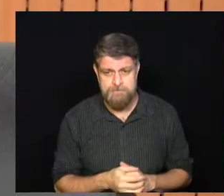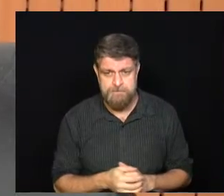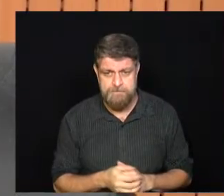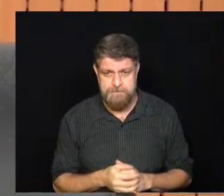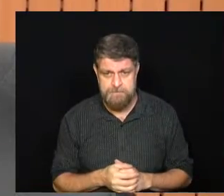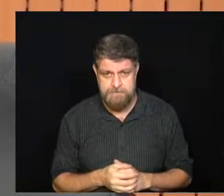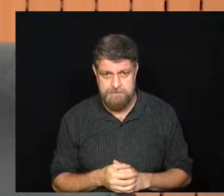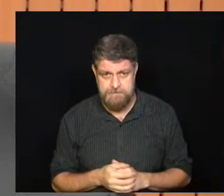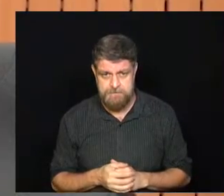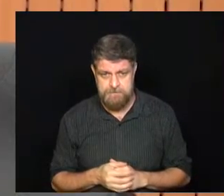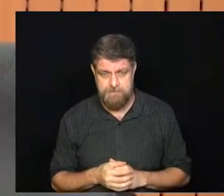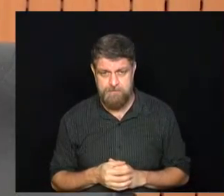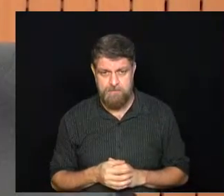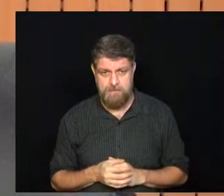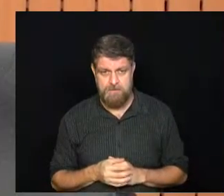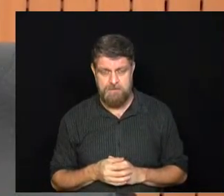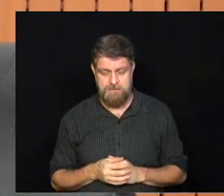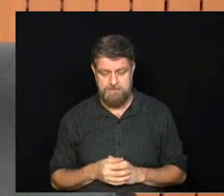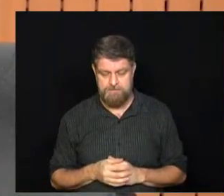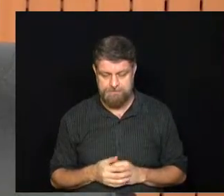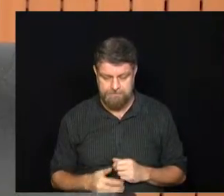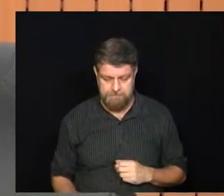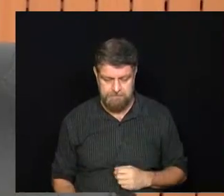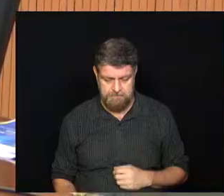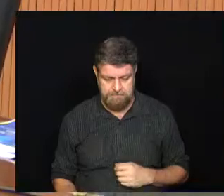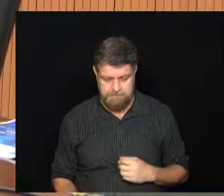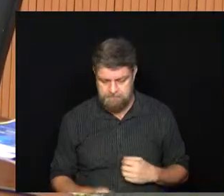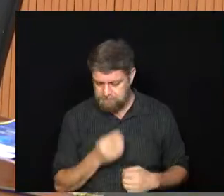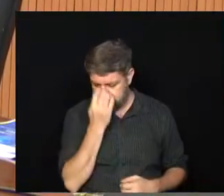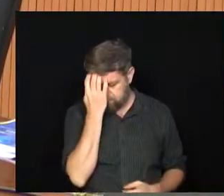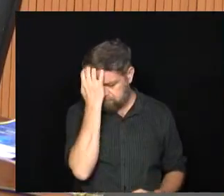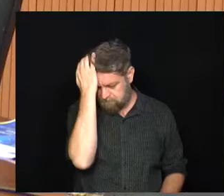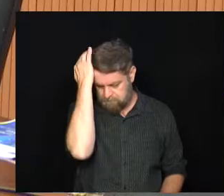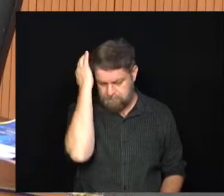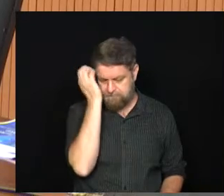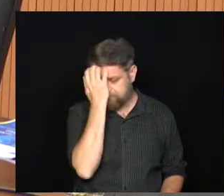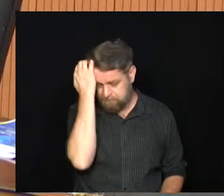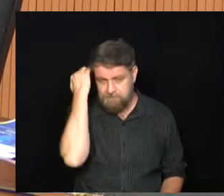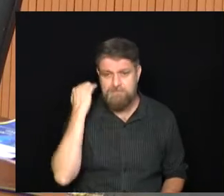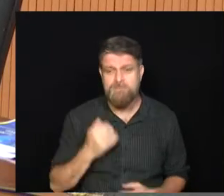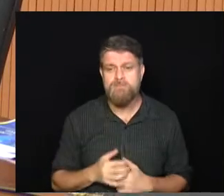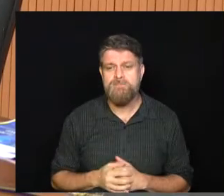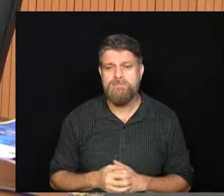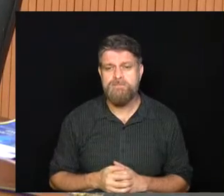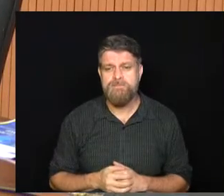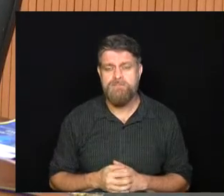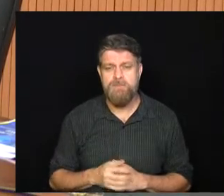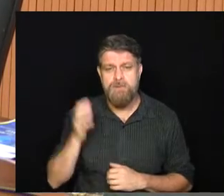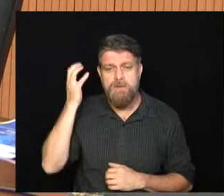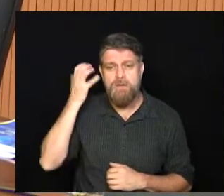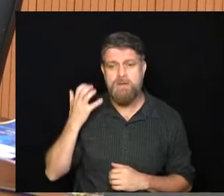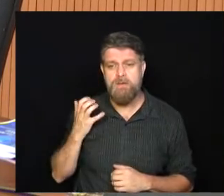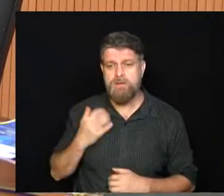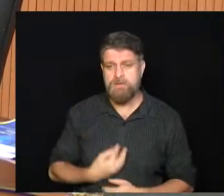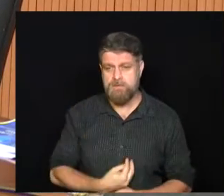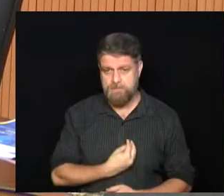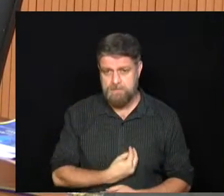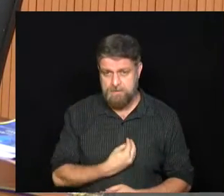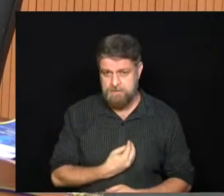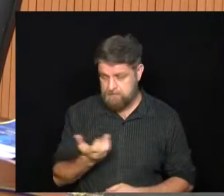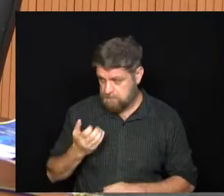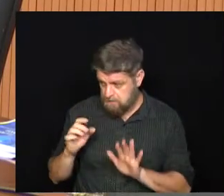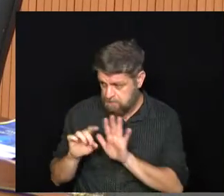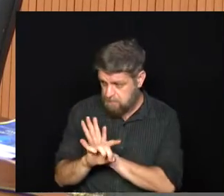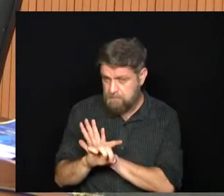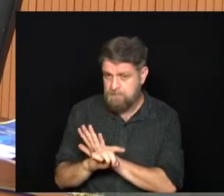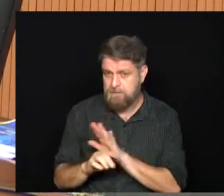Pode ser. Isso, o senhor que prefere. Acho que é melhor vamos já ouvir a nossa vereadora Guida, também, que está aqui presente. E se tiver